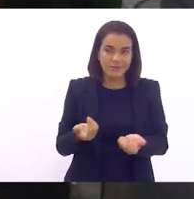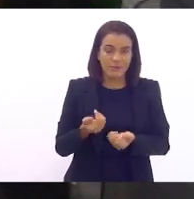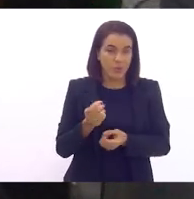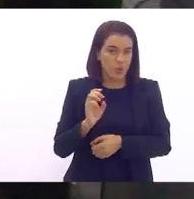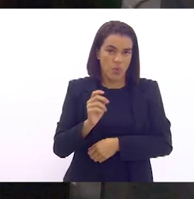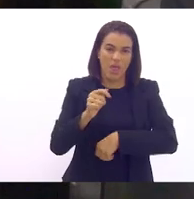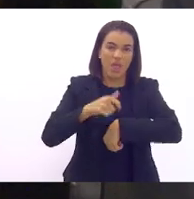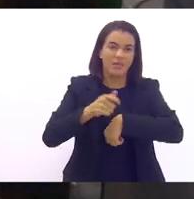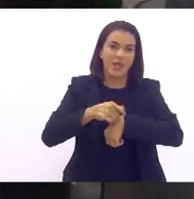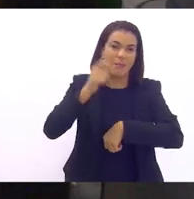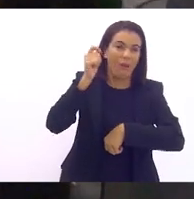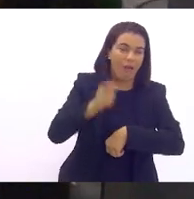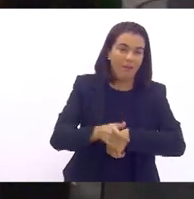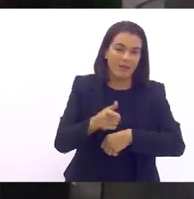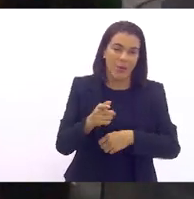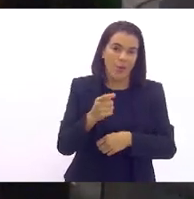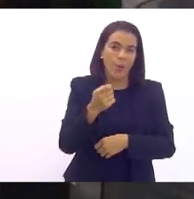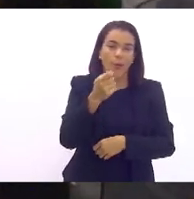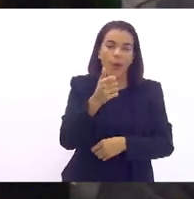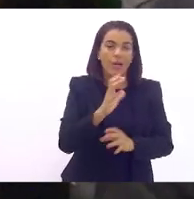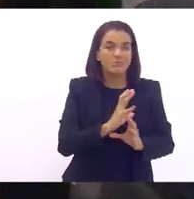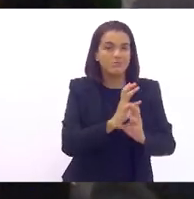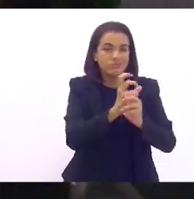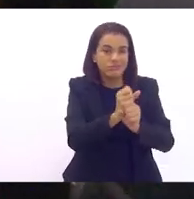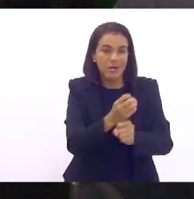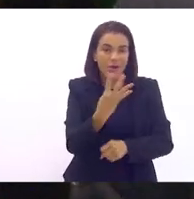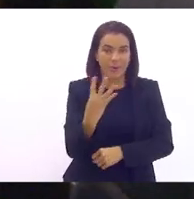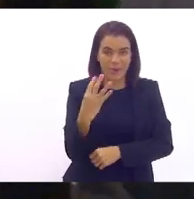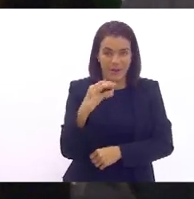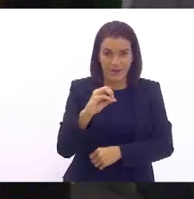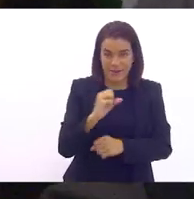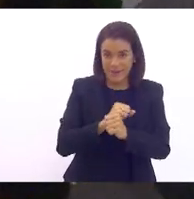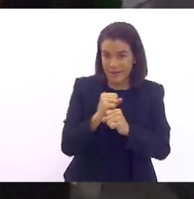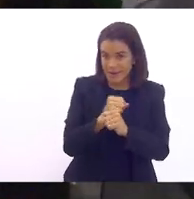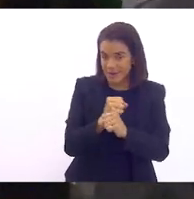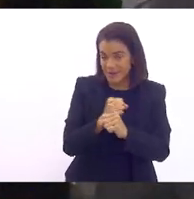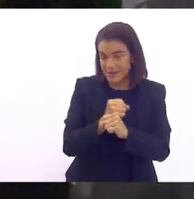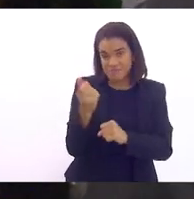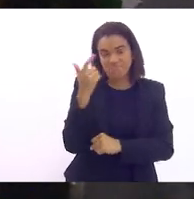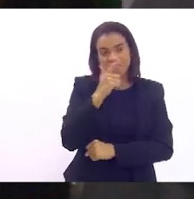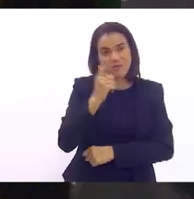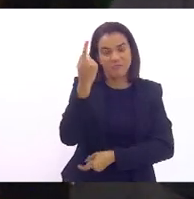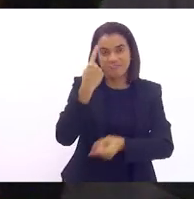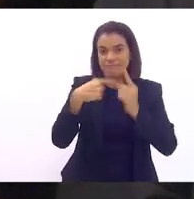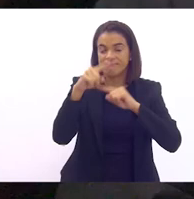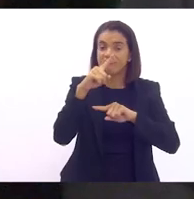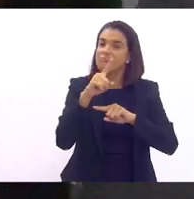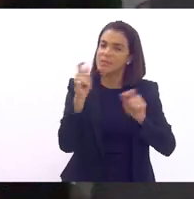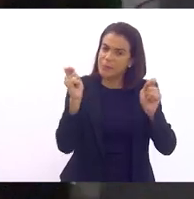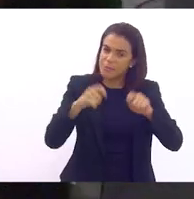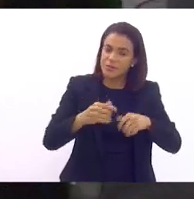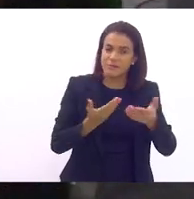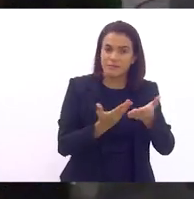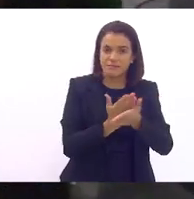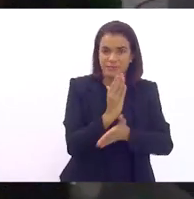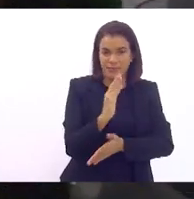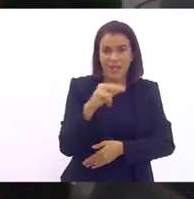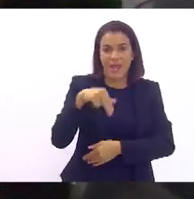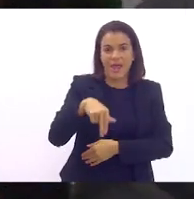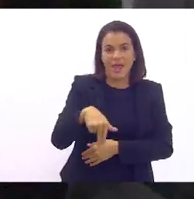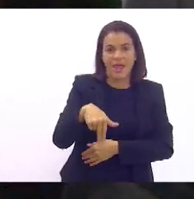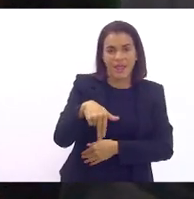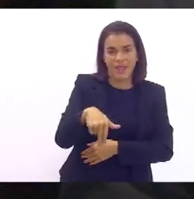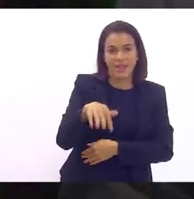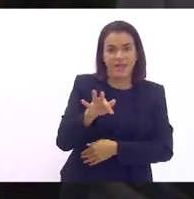Pouco Tempo Levou quase 40 anos para se chegar onde se chegou mas é possível aprovar isso no fda a gente acabou de